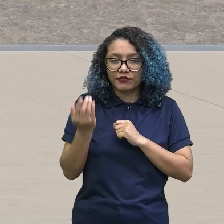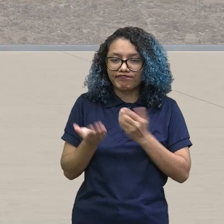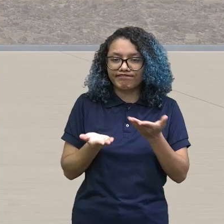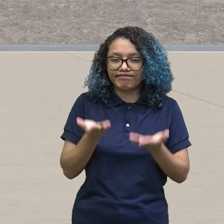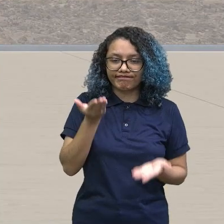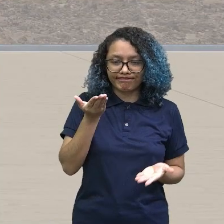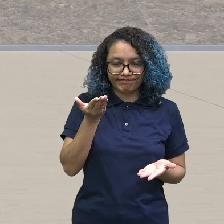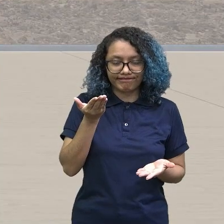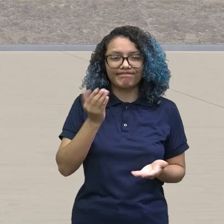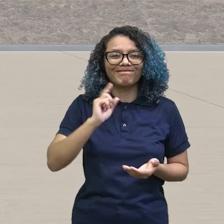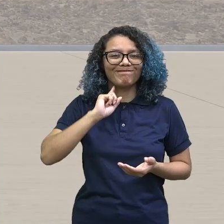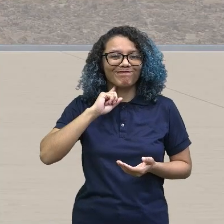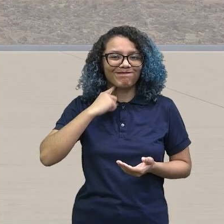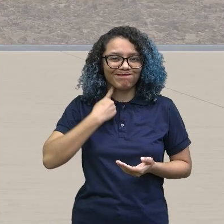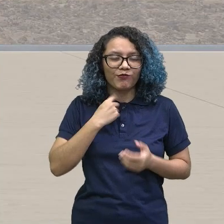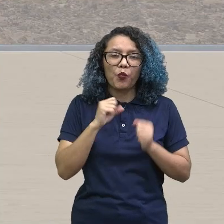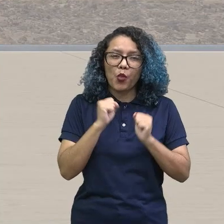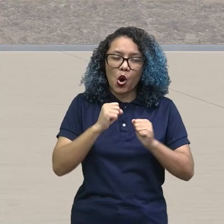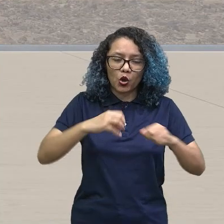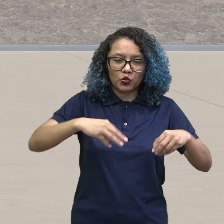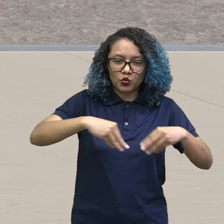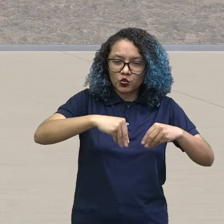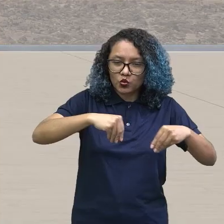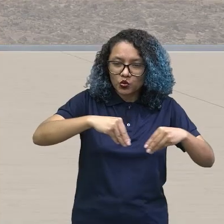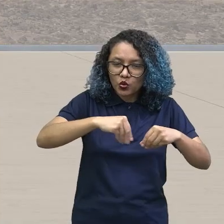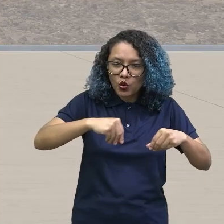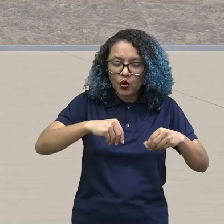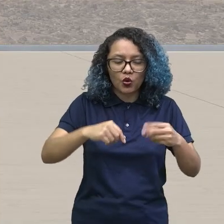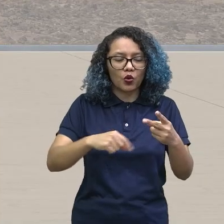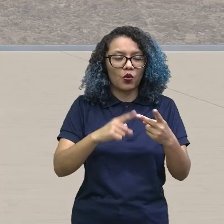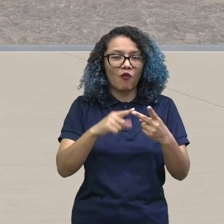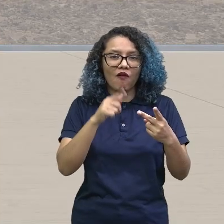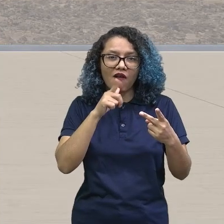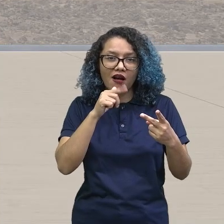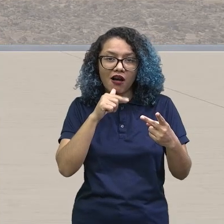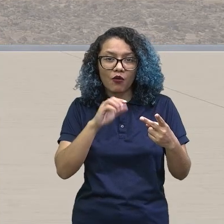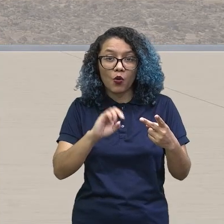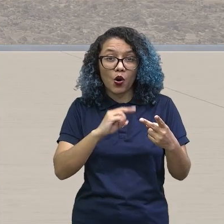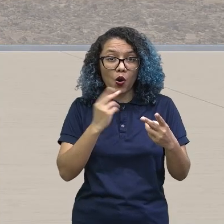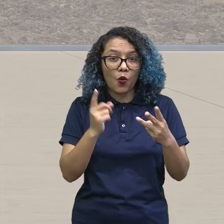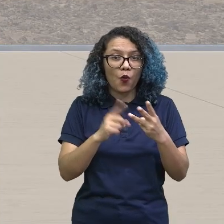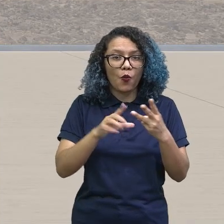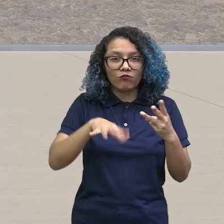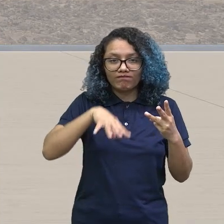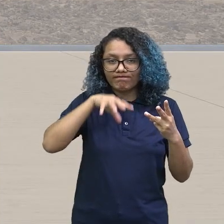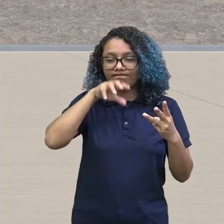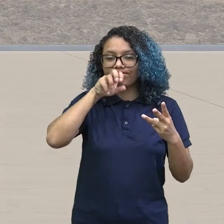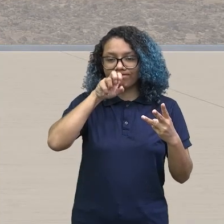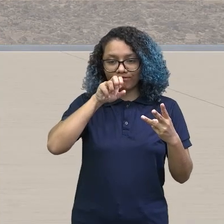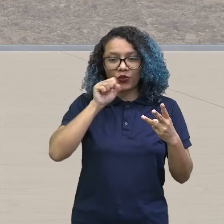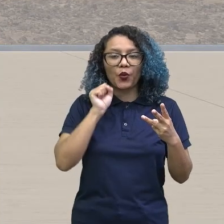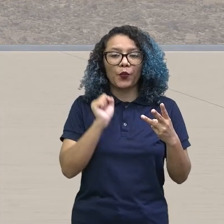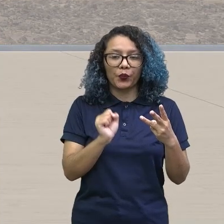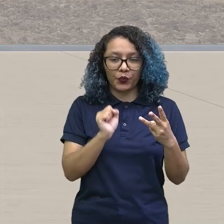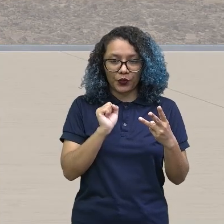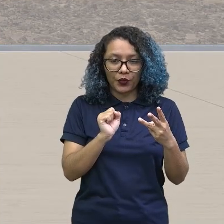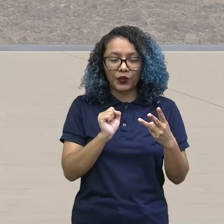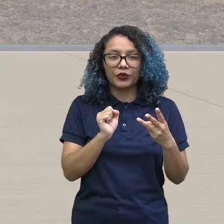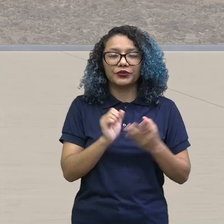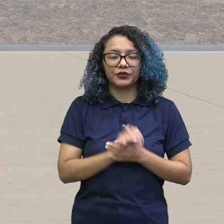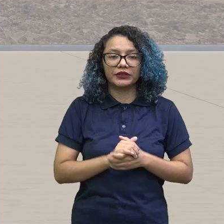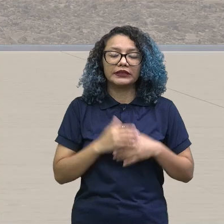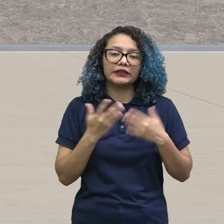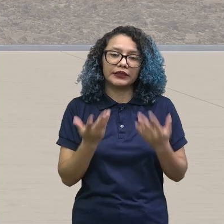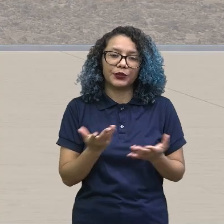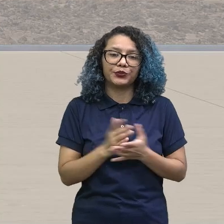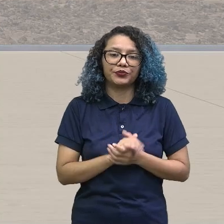né? A poluição, que pode ser do solo, pode ser da água ou pode ser do ar, né? Então, devido a esse